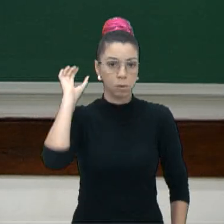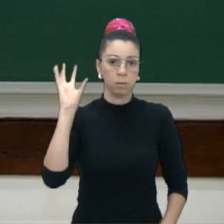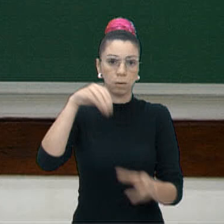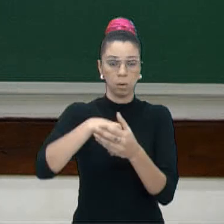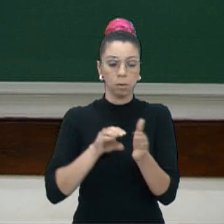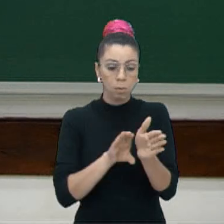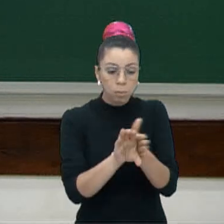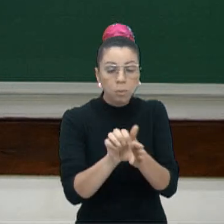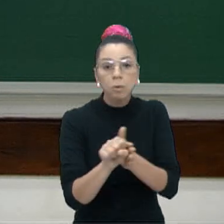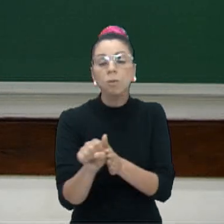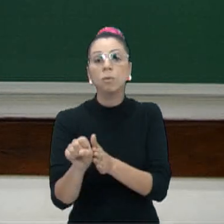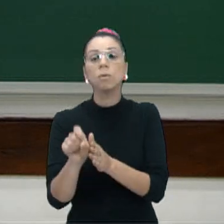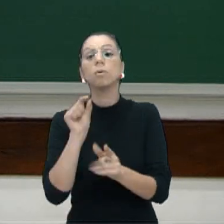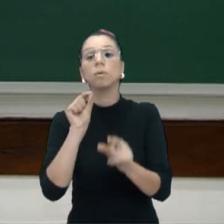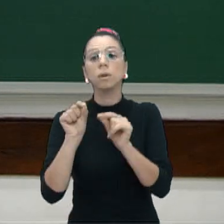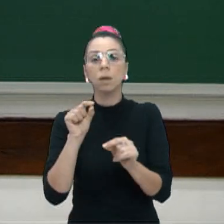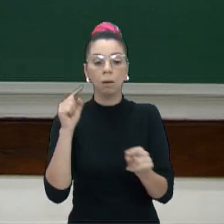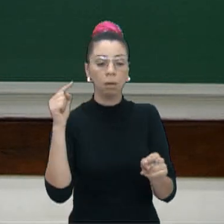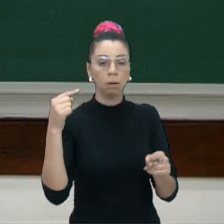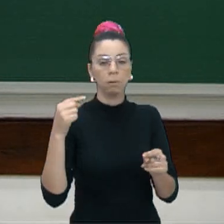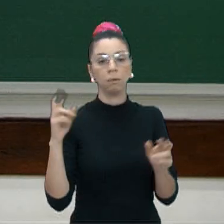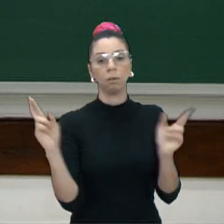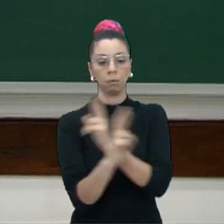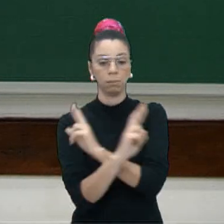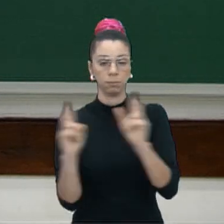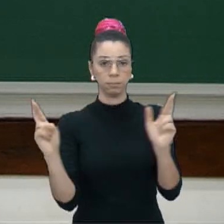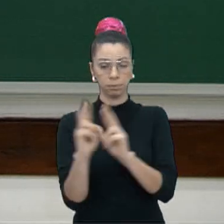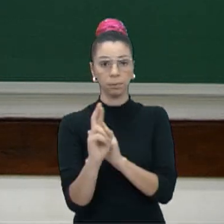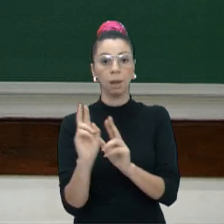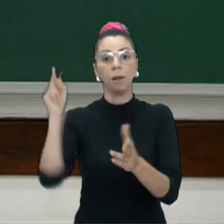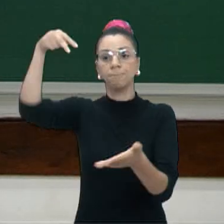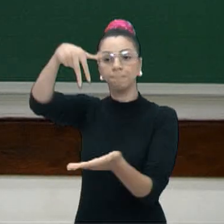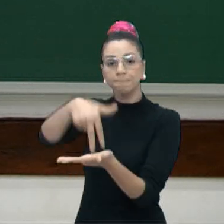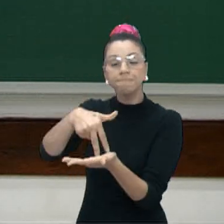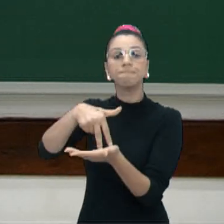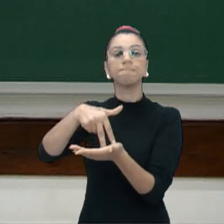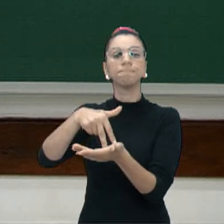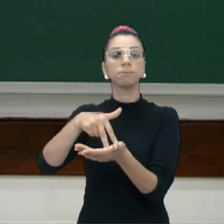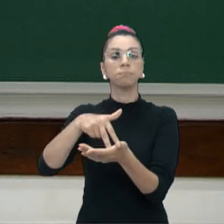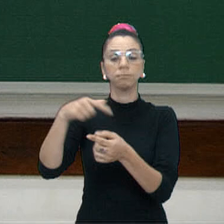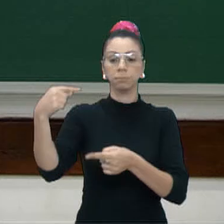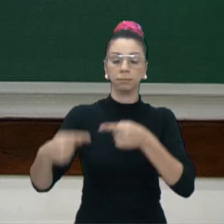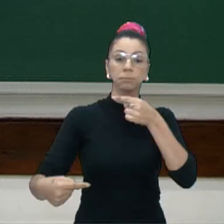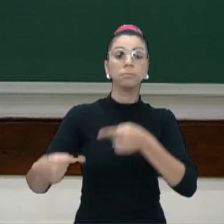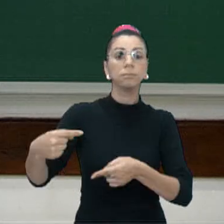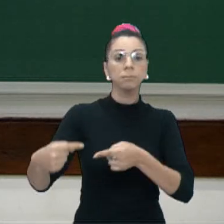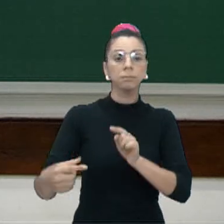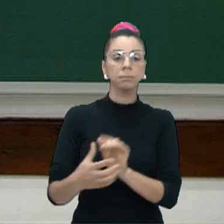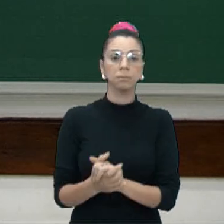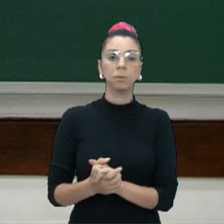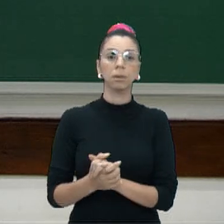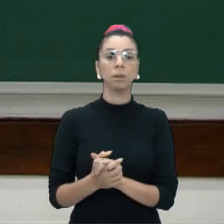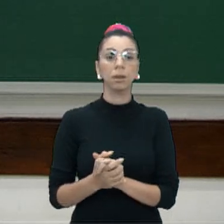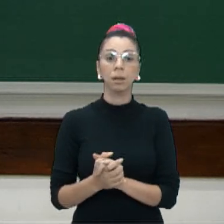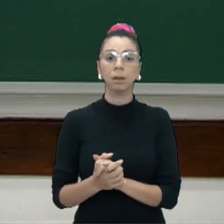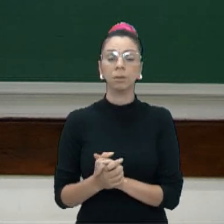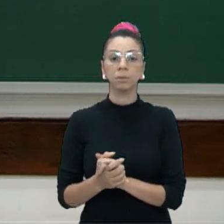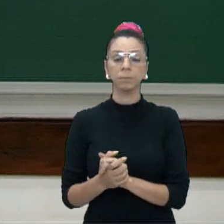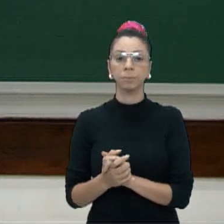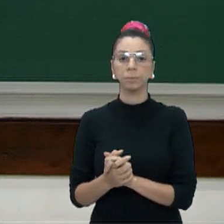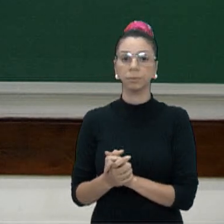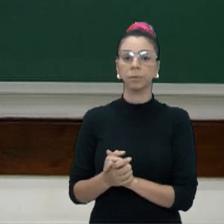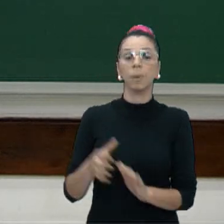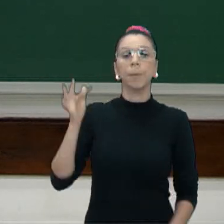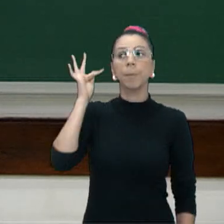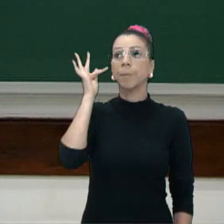sobre ele são matérias relacionando ao seu ativismo político, que vem o quê? Que vem, obviamente, de sua teoria filosófica, da